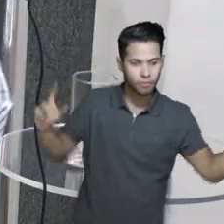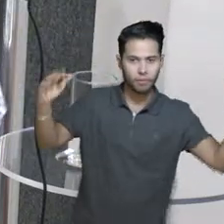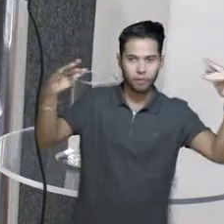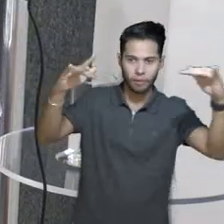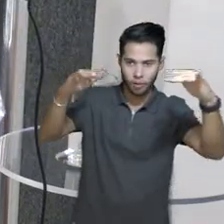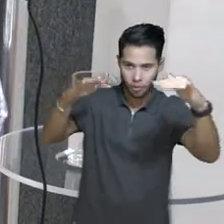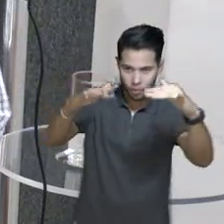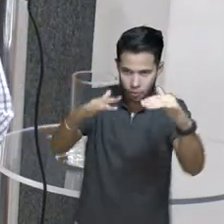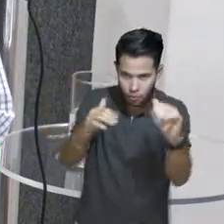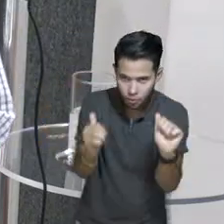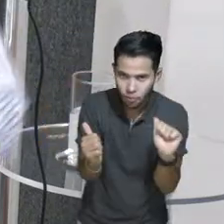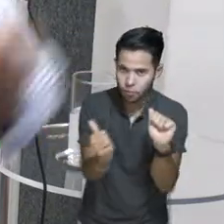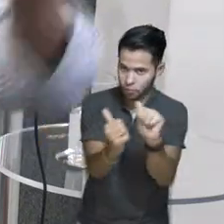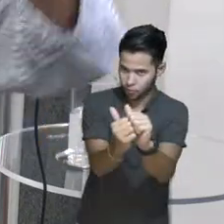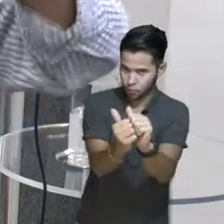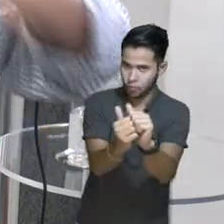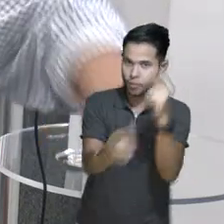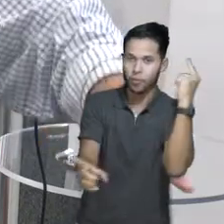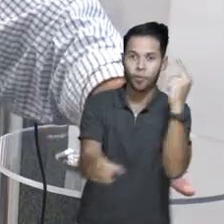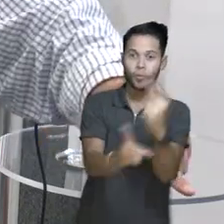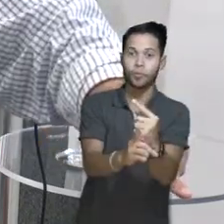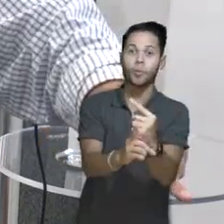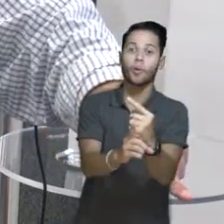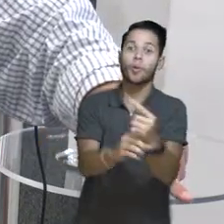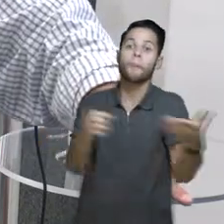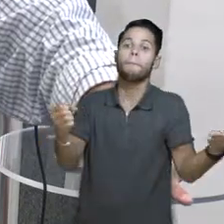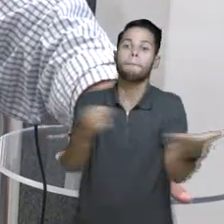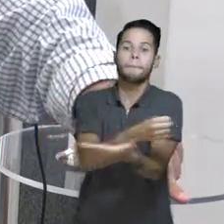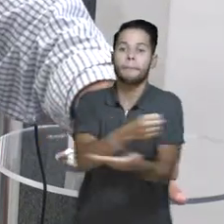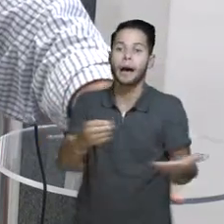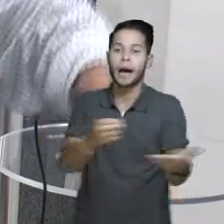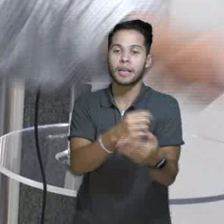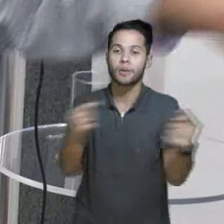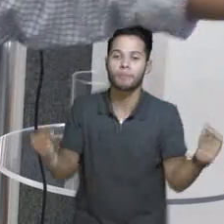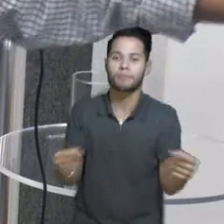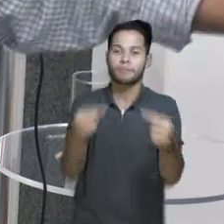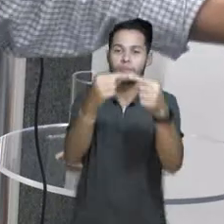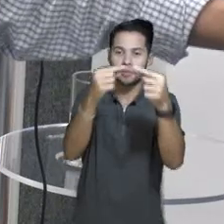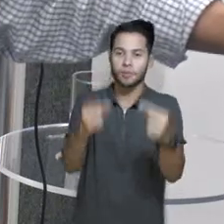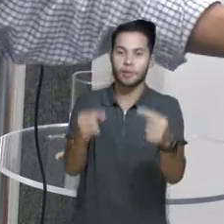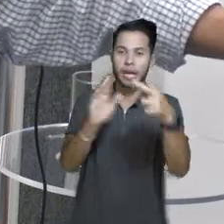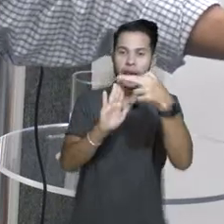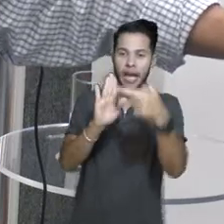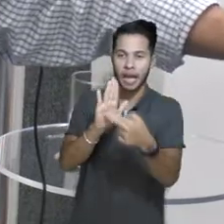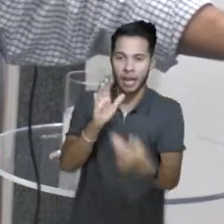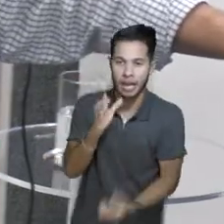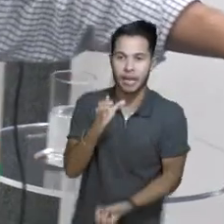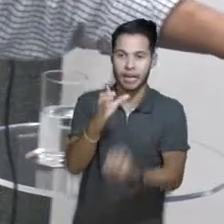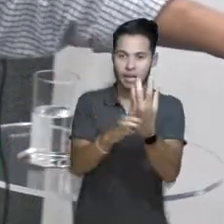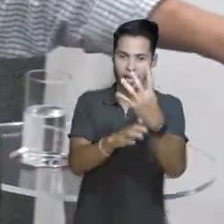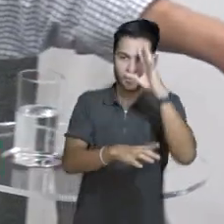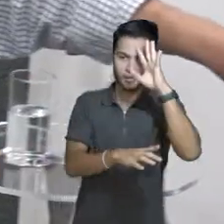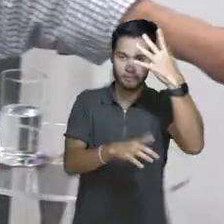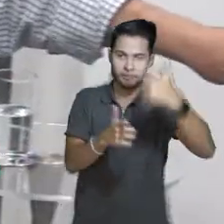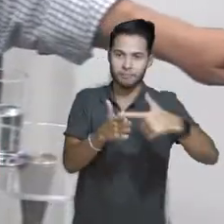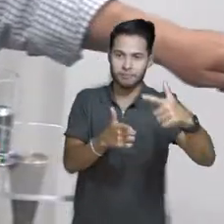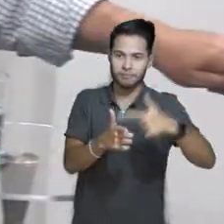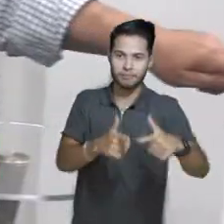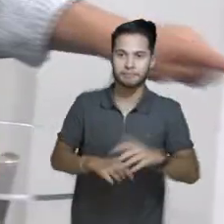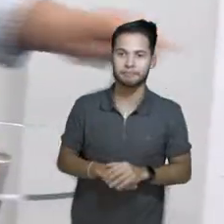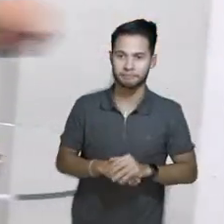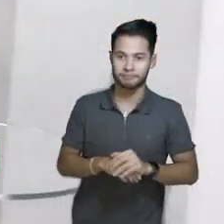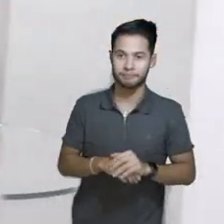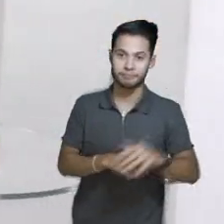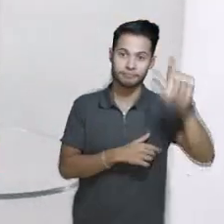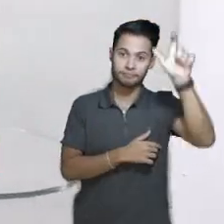achando denominadores comuns e estipulando a regra que seria obedecida por todos para solucionar aquele problema ela identificou o